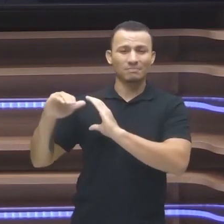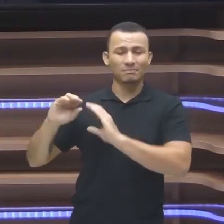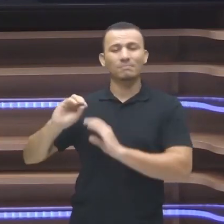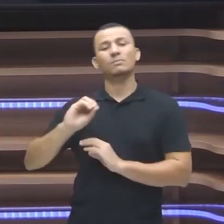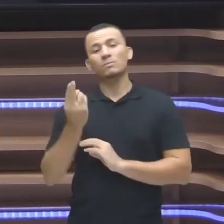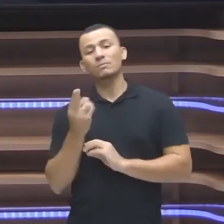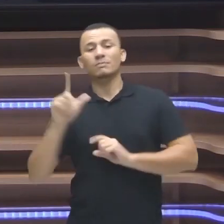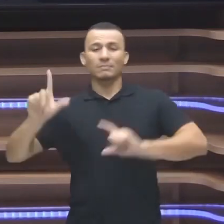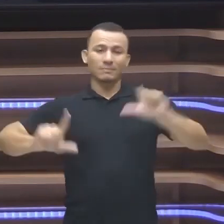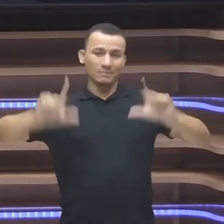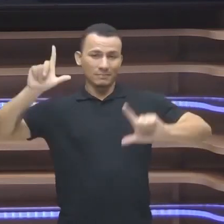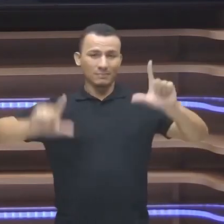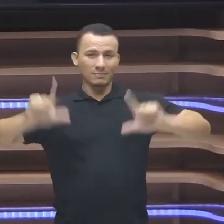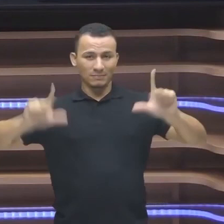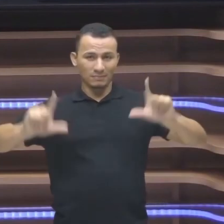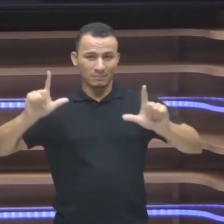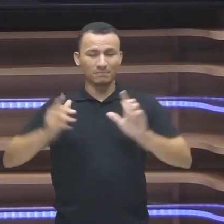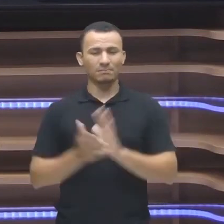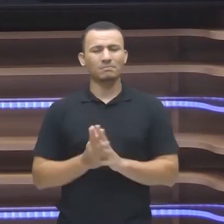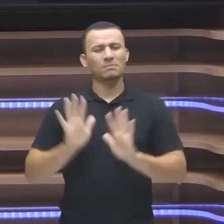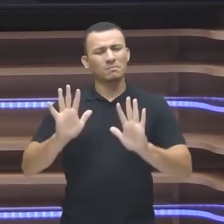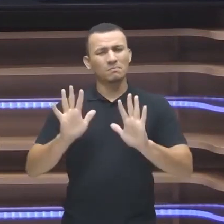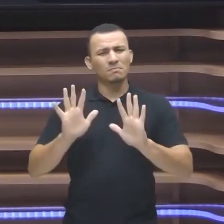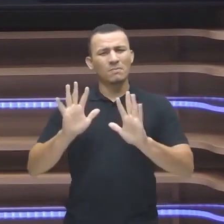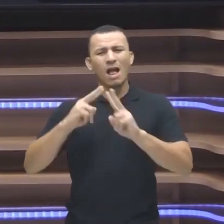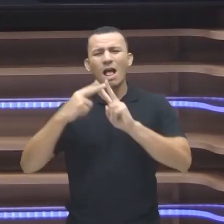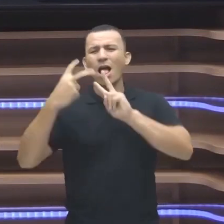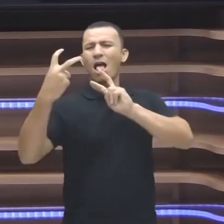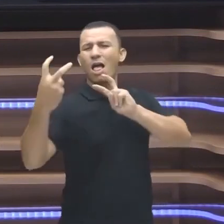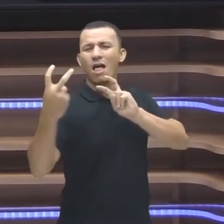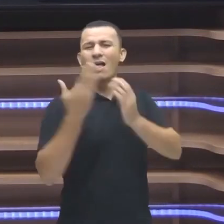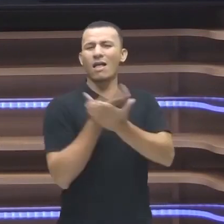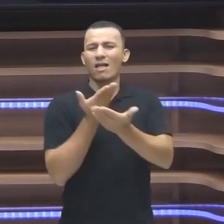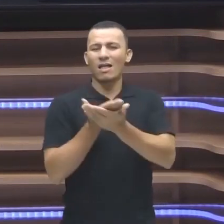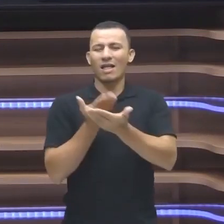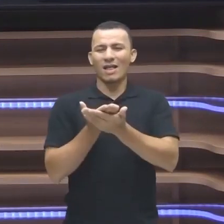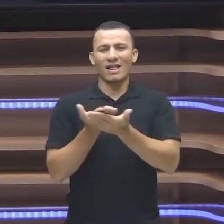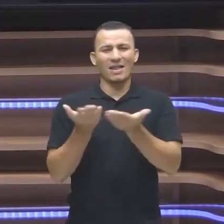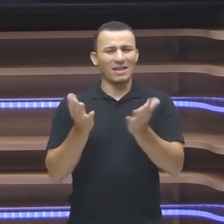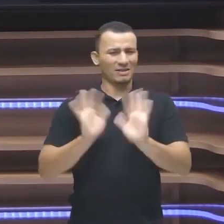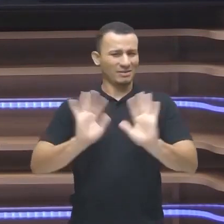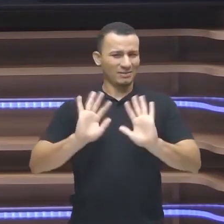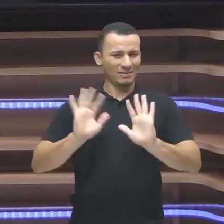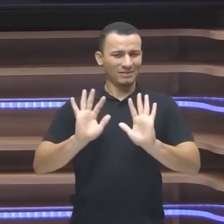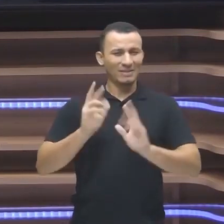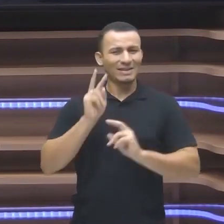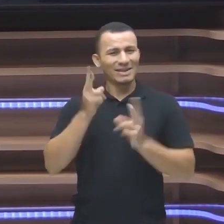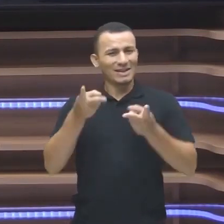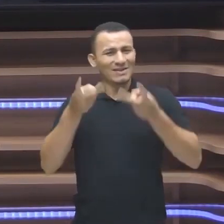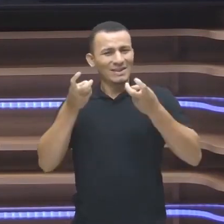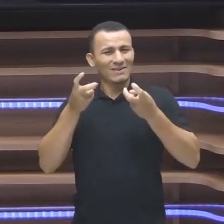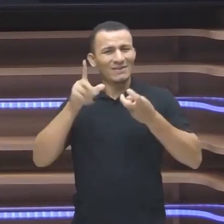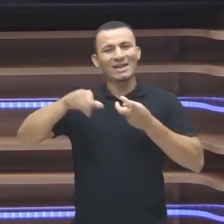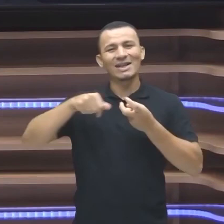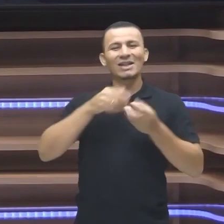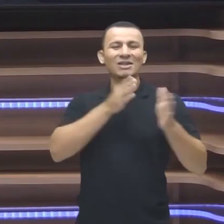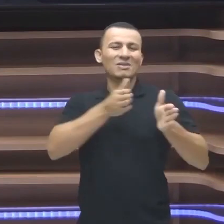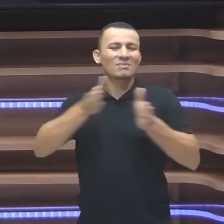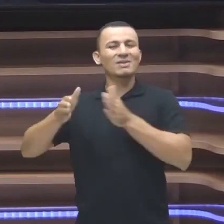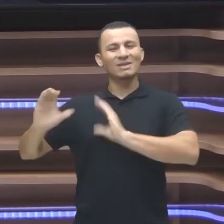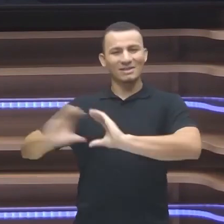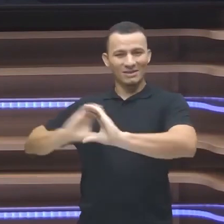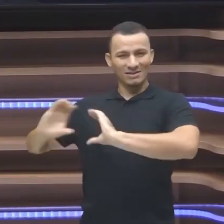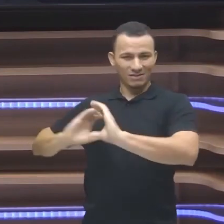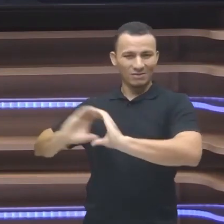televisão. Olha só, a gente não está distante das nossas aulas. Olha a aula de hoje, é justamente isso, o processo de